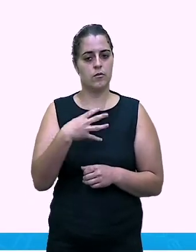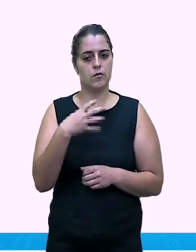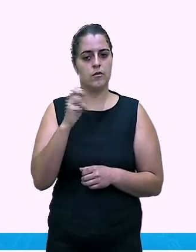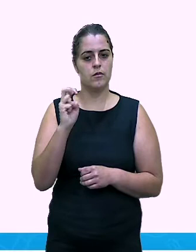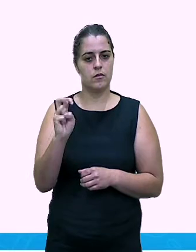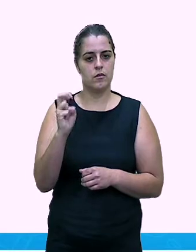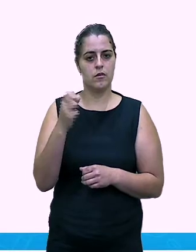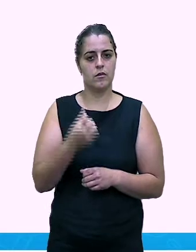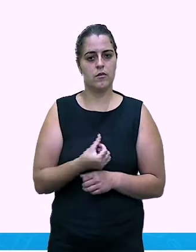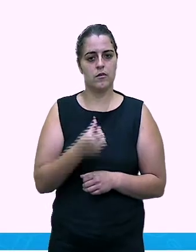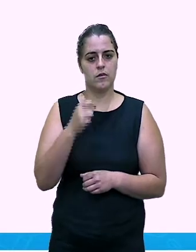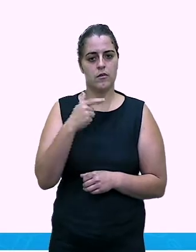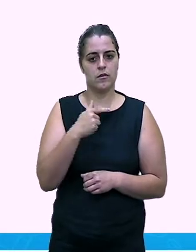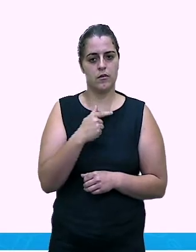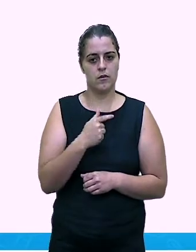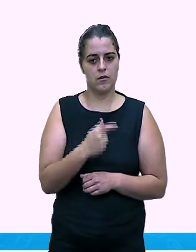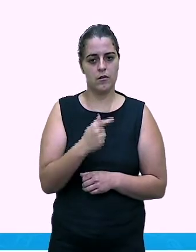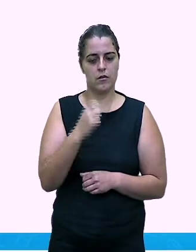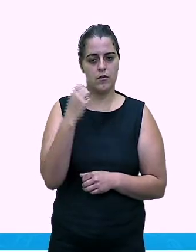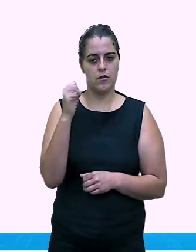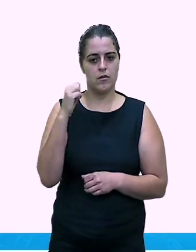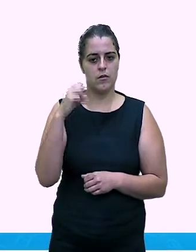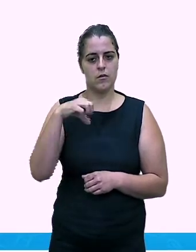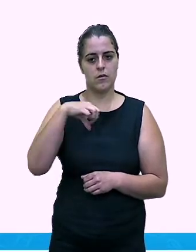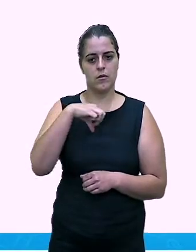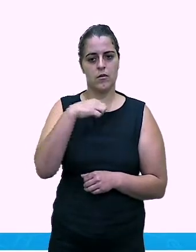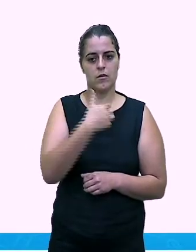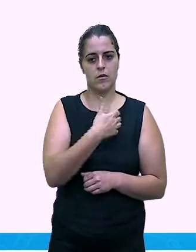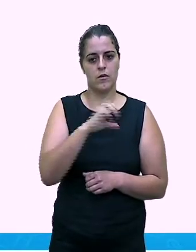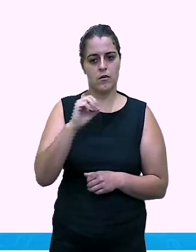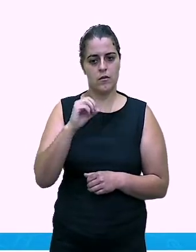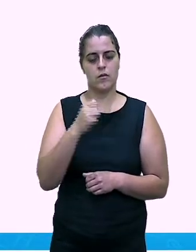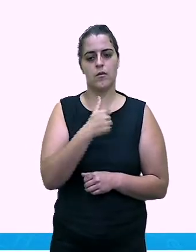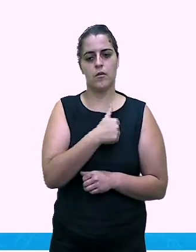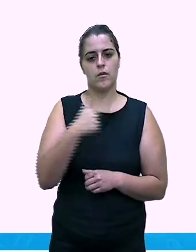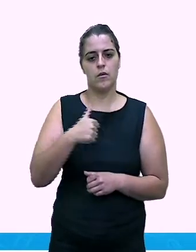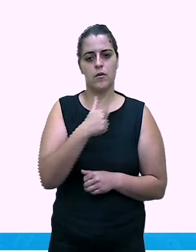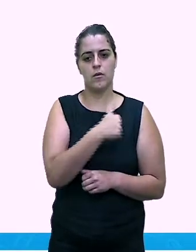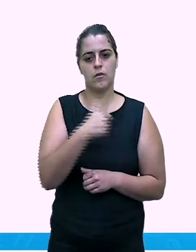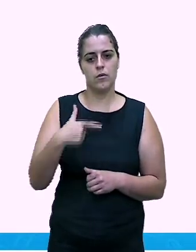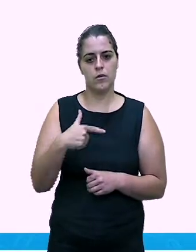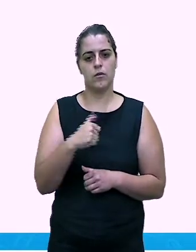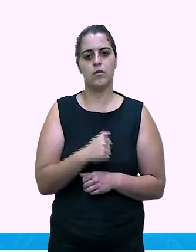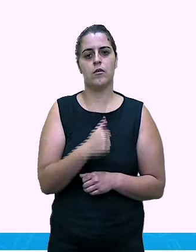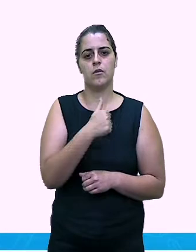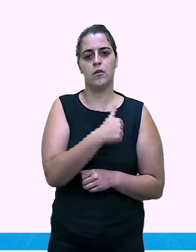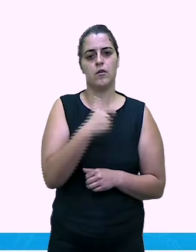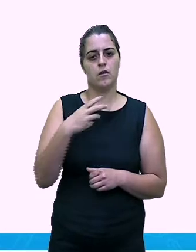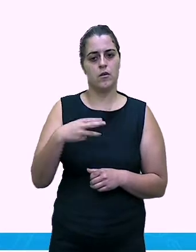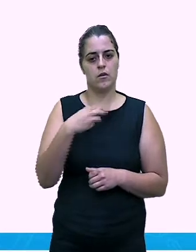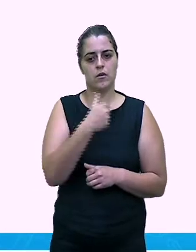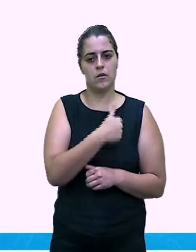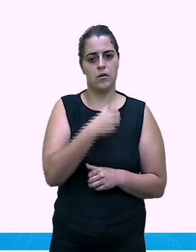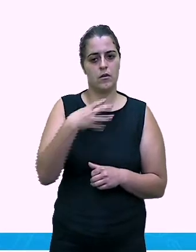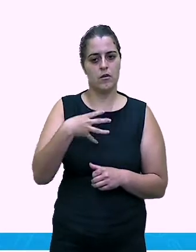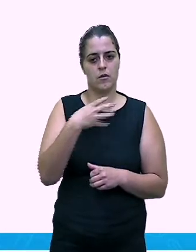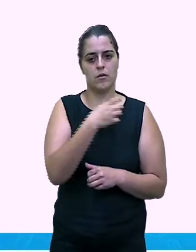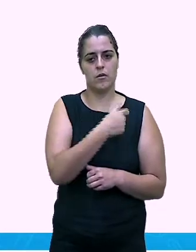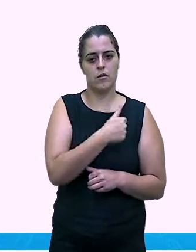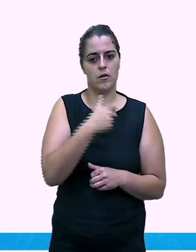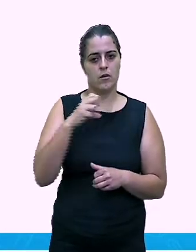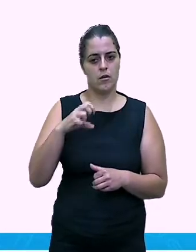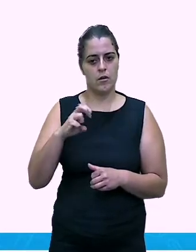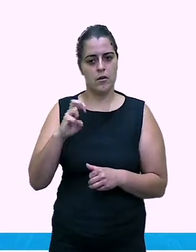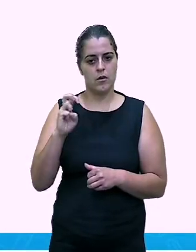3, 4, 5, 6, 7, 8, 9, 10, 11, 12, 13, 14,